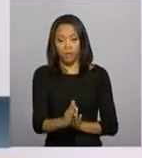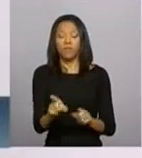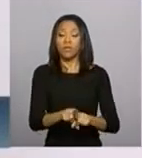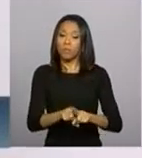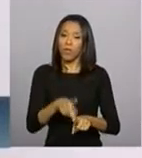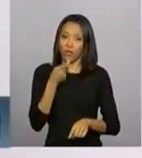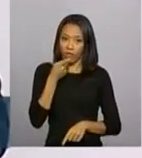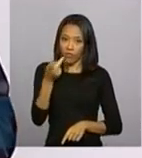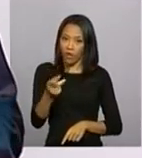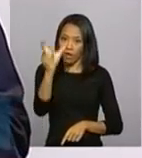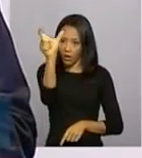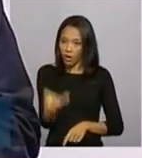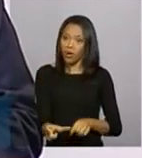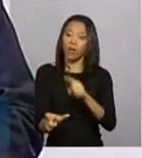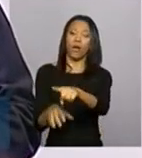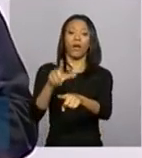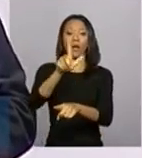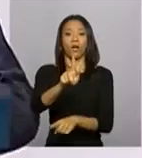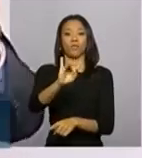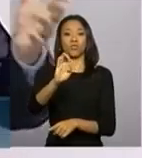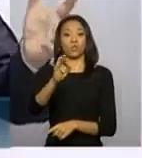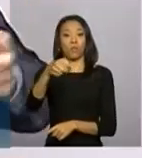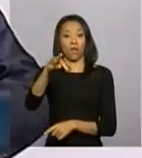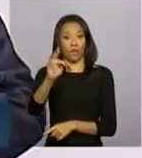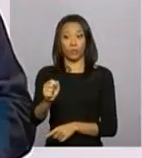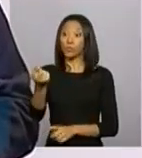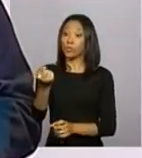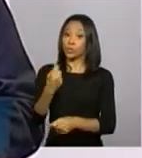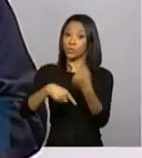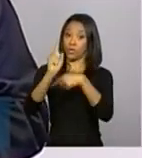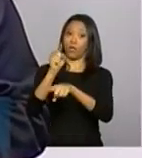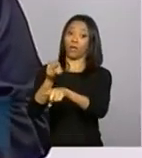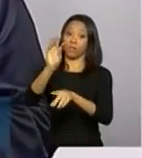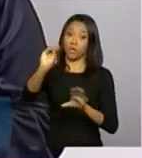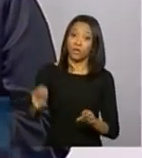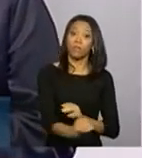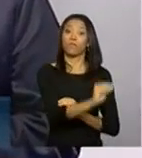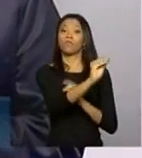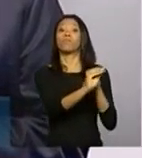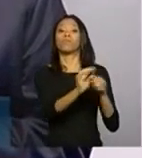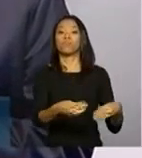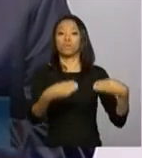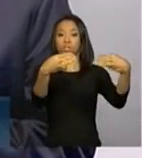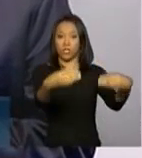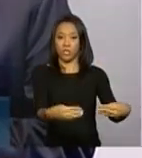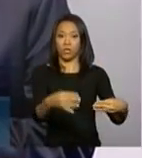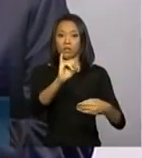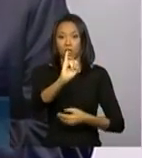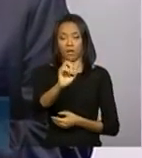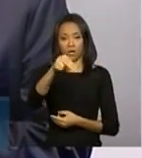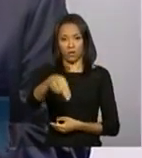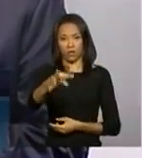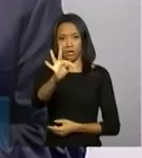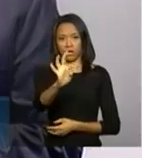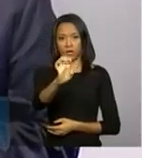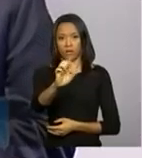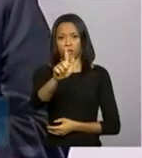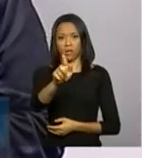ministro Gilberto muito sucesso à frente do Ministério da Integração. Com certeza ganha o